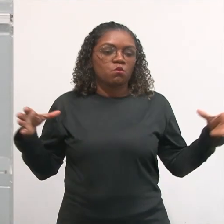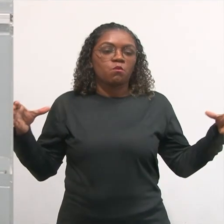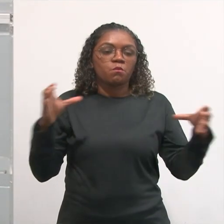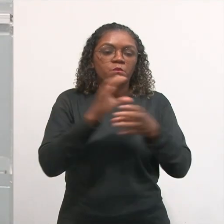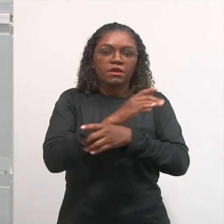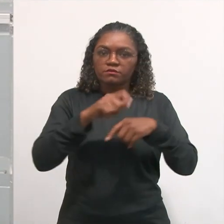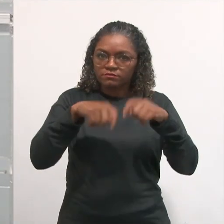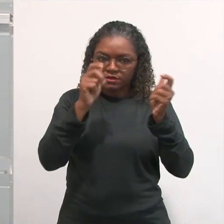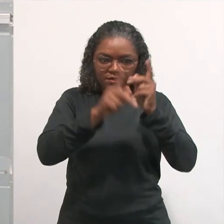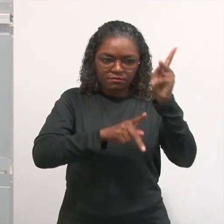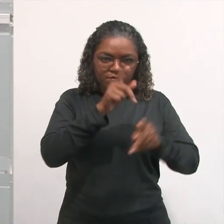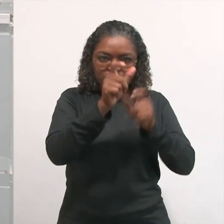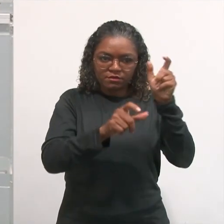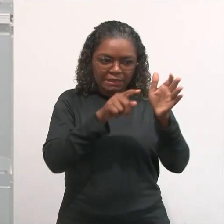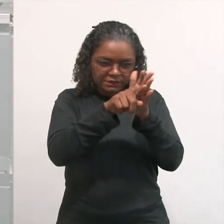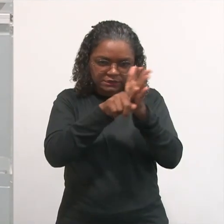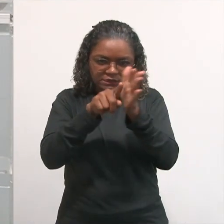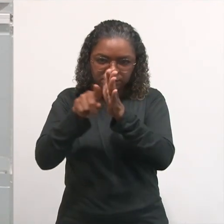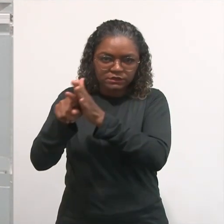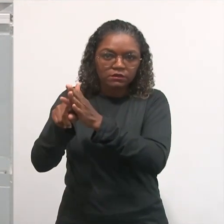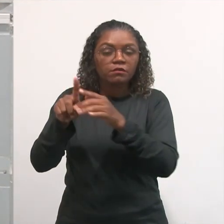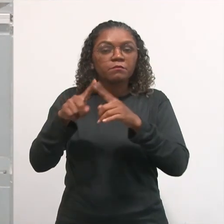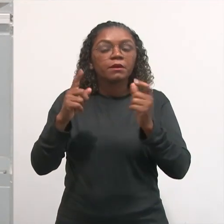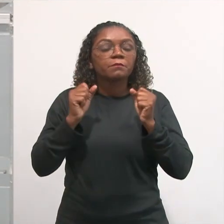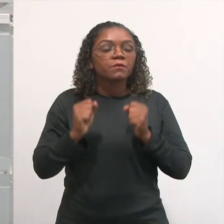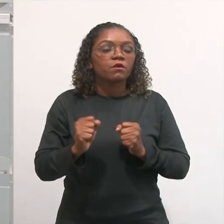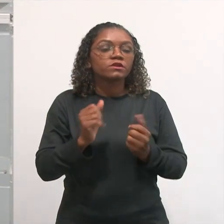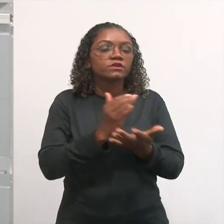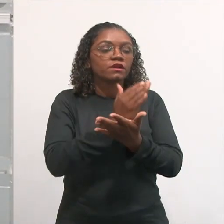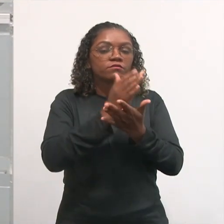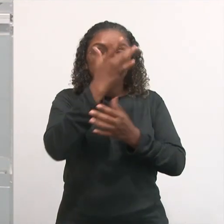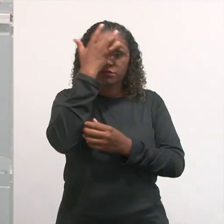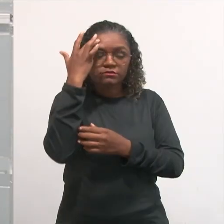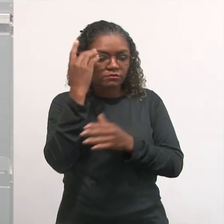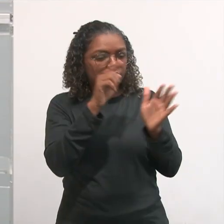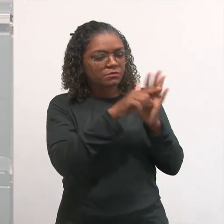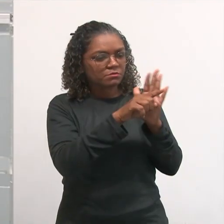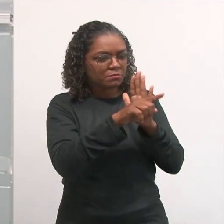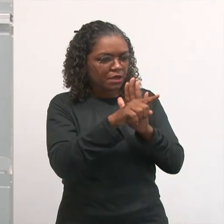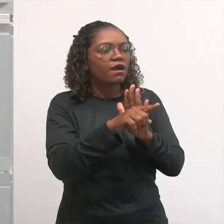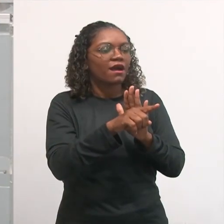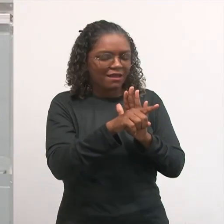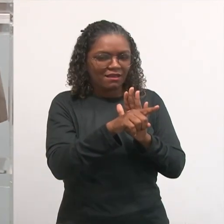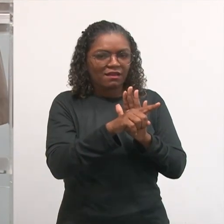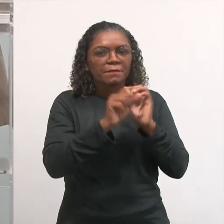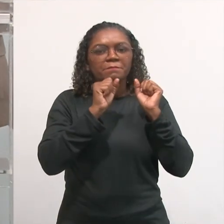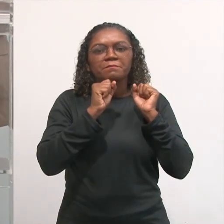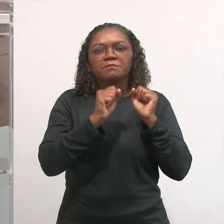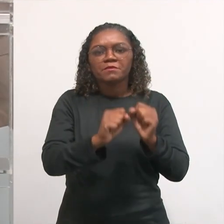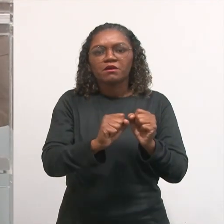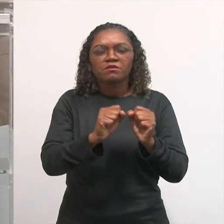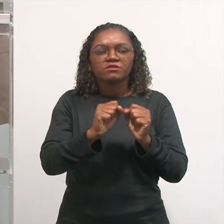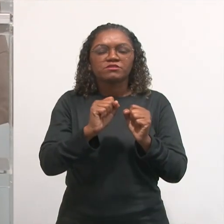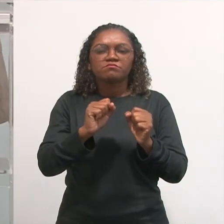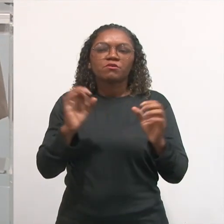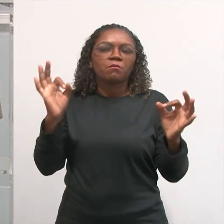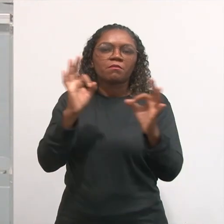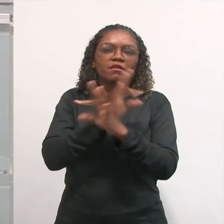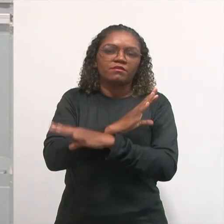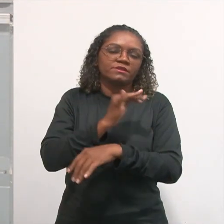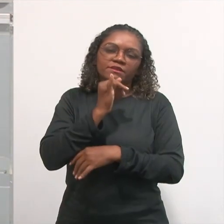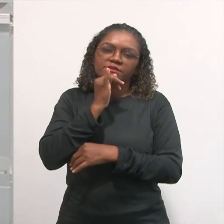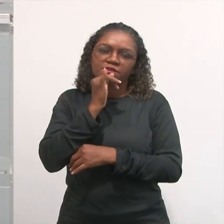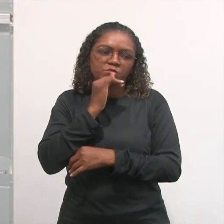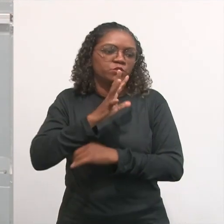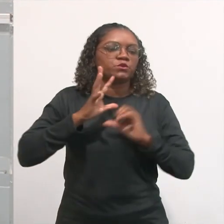da população, da amostra, e extrapola essa informação para todos, beleza? E a descritiva não, a descritiva é porque